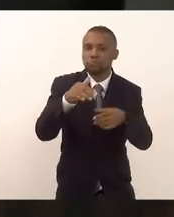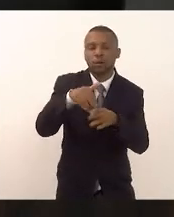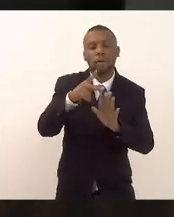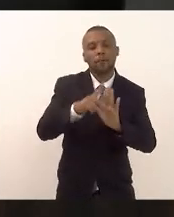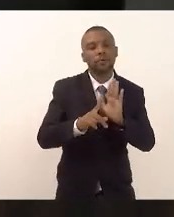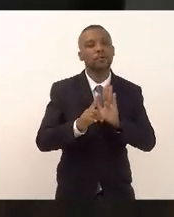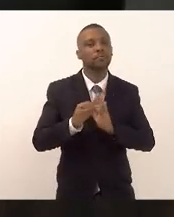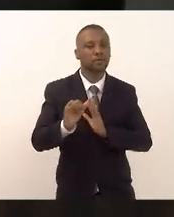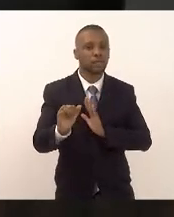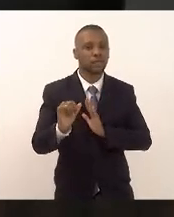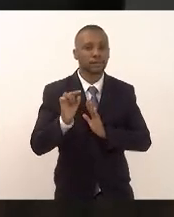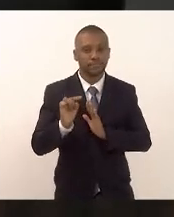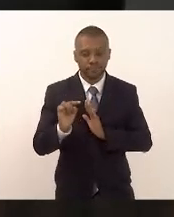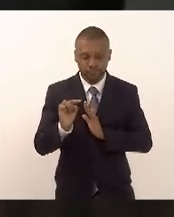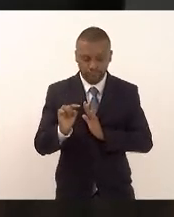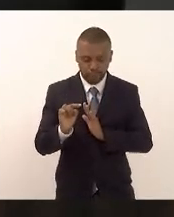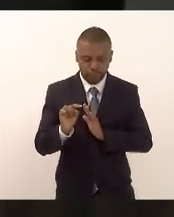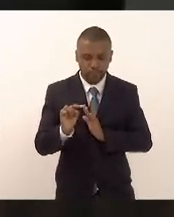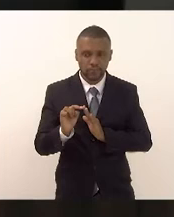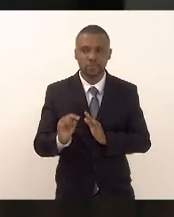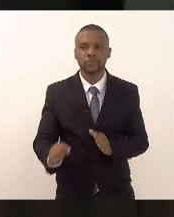leis